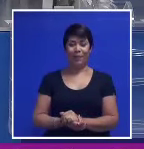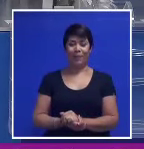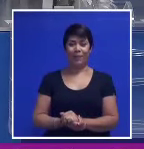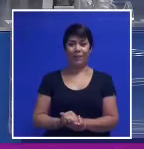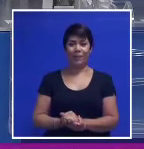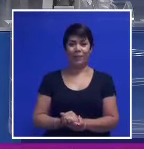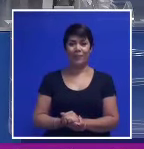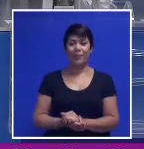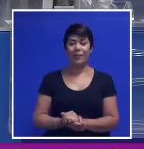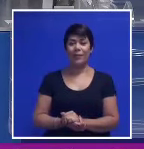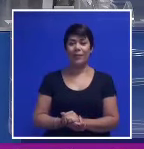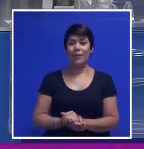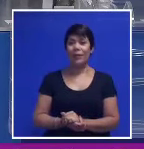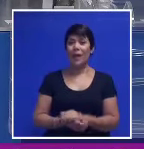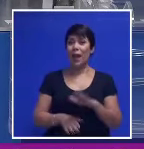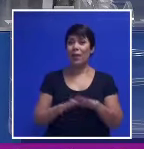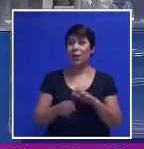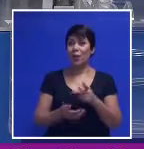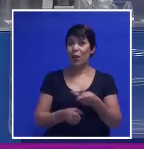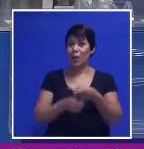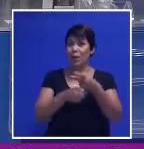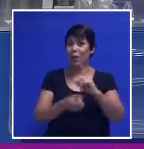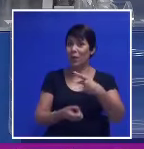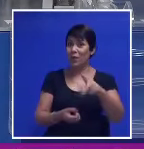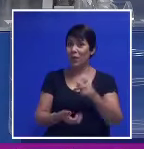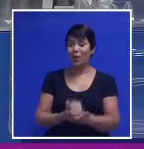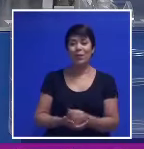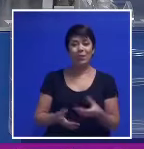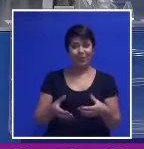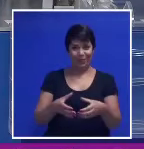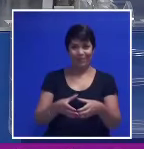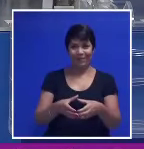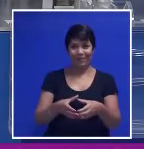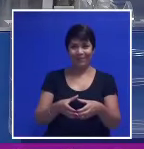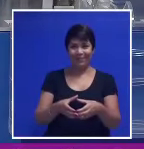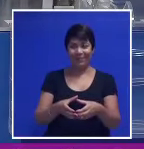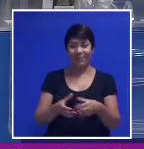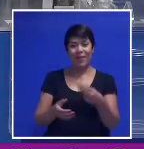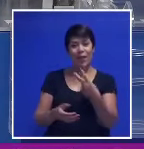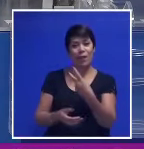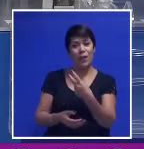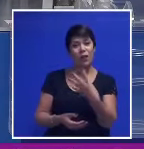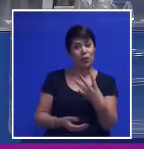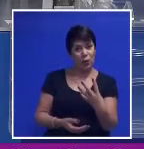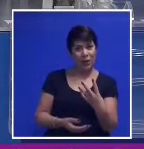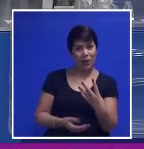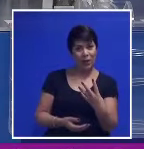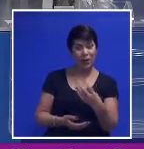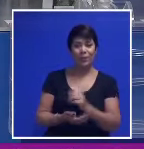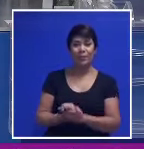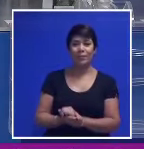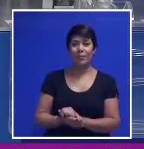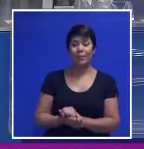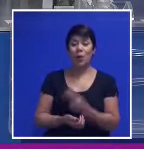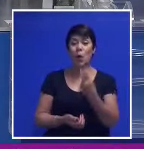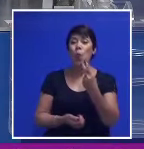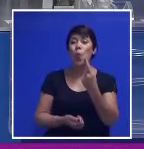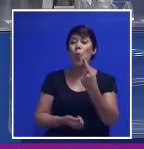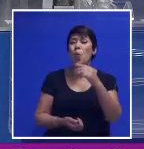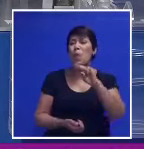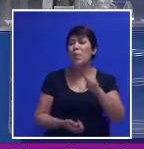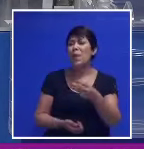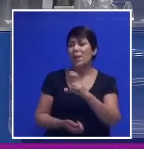2041. Quem sabe hoje esse prêmio sai para você. Mais uma bola sorteada, é 24. Valendo